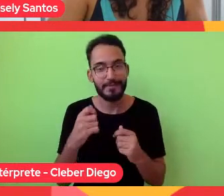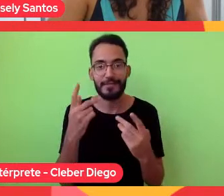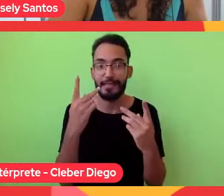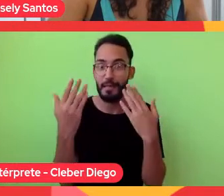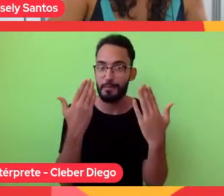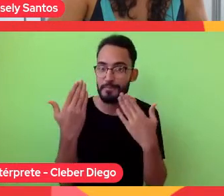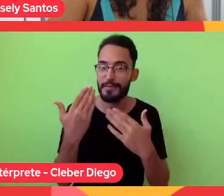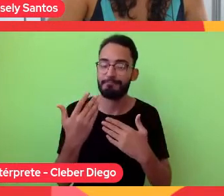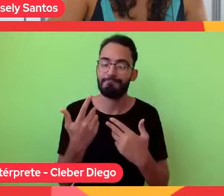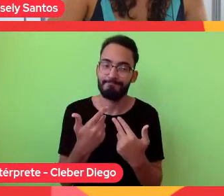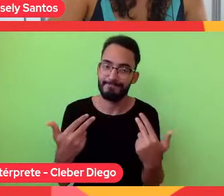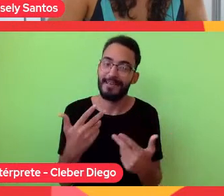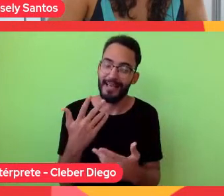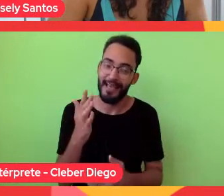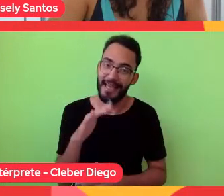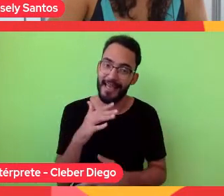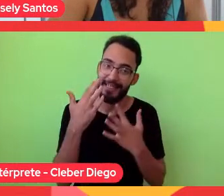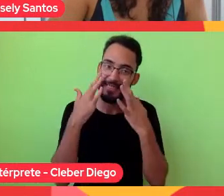aí o testemunho.